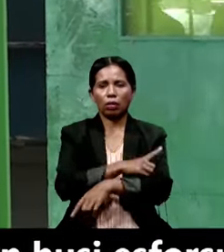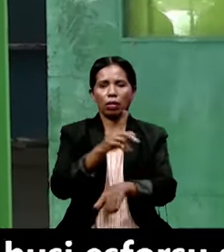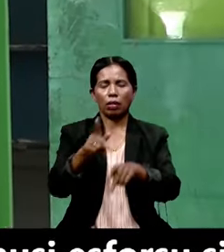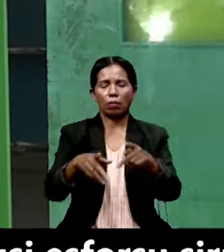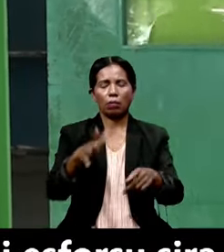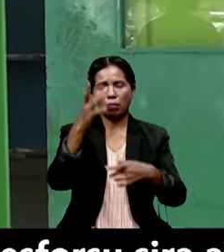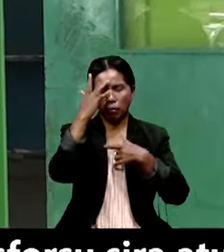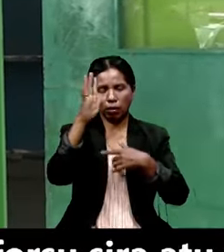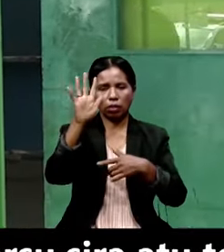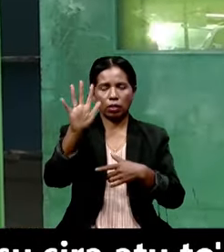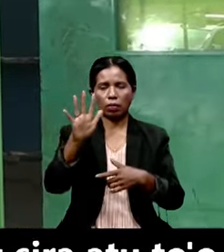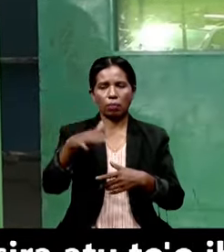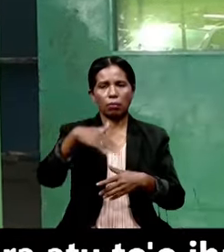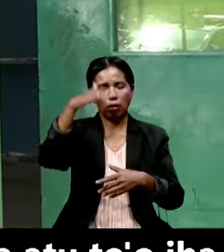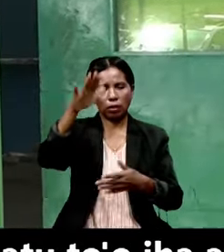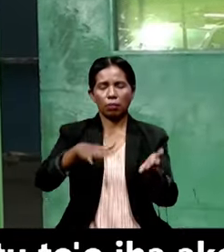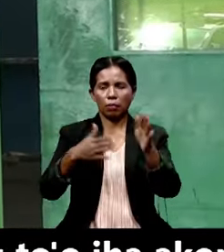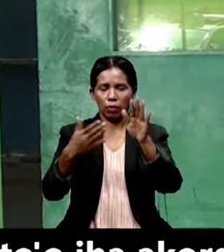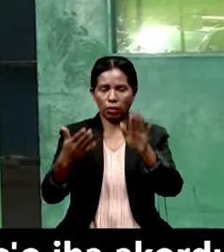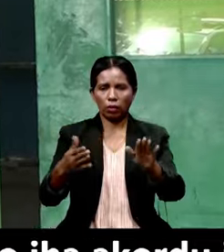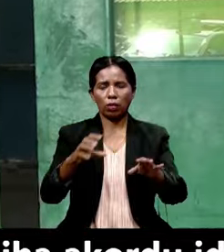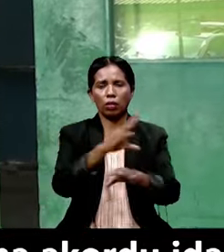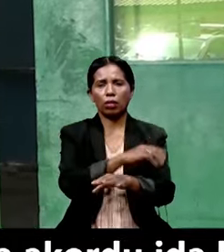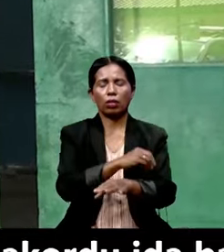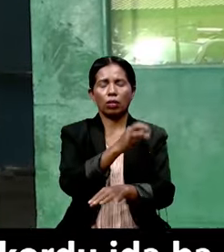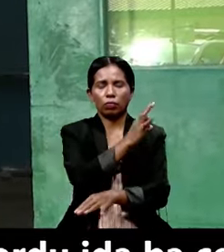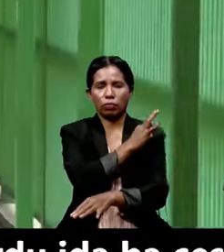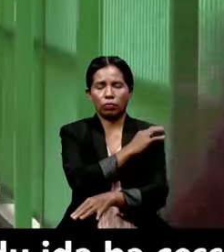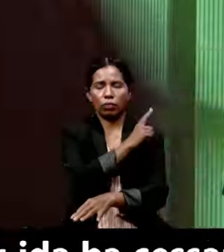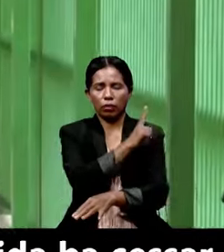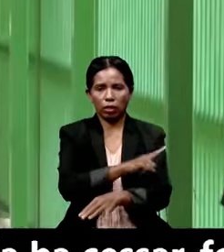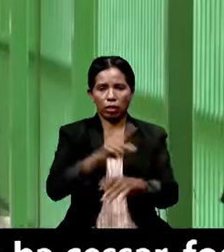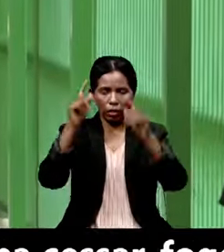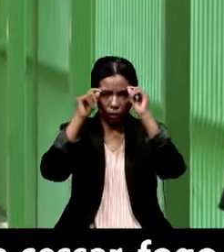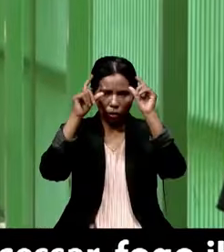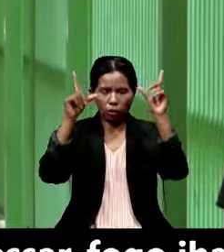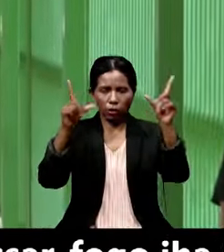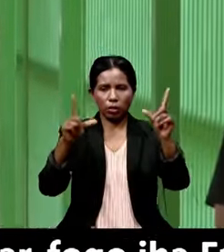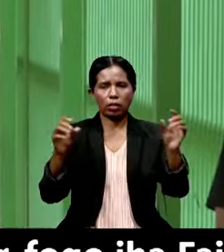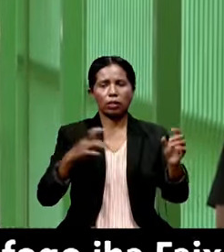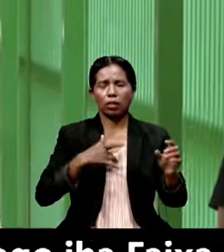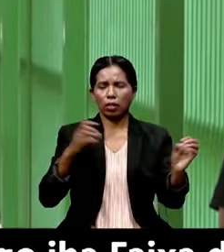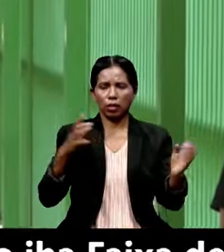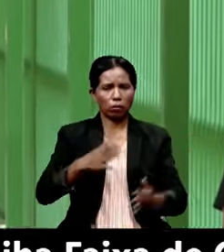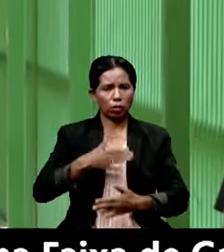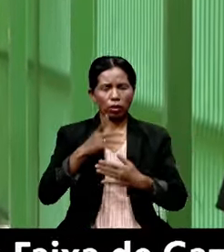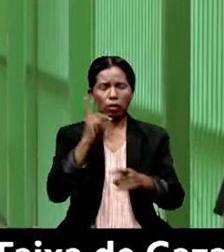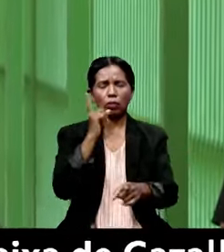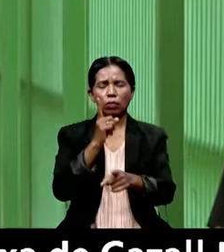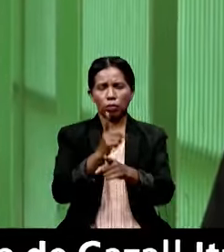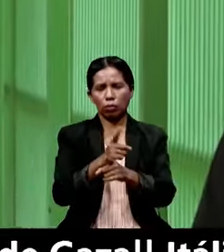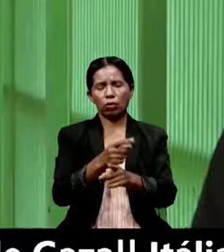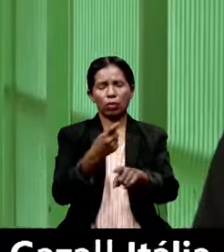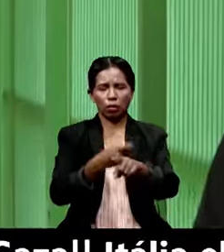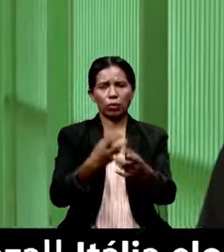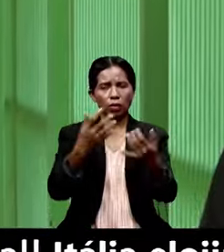Lima baleten makmate. Fórum Organização Não-Governamental Timor-Leste lamenta tebes a situação, né? No